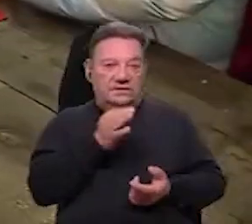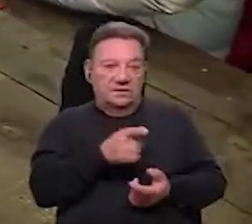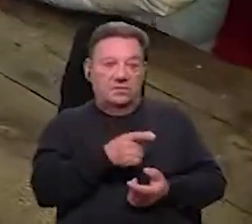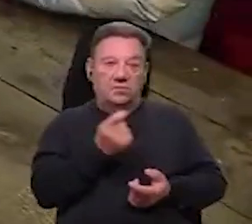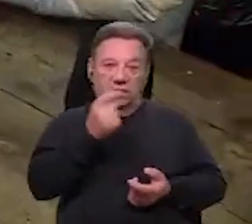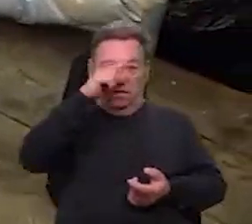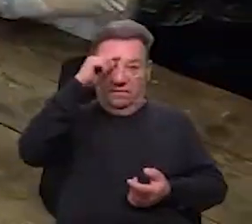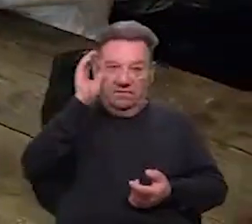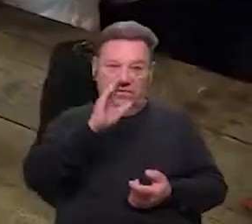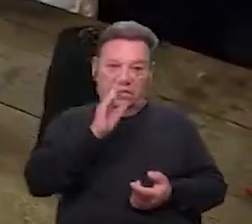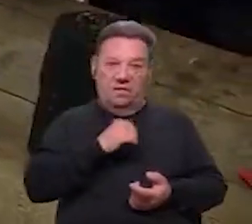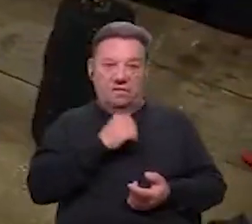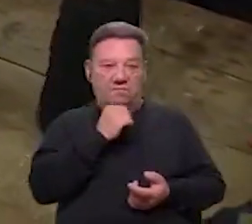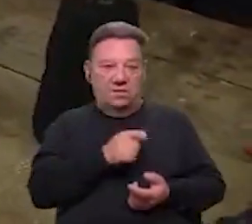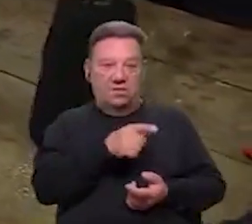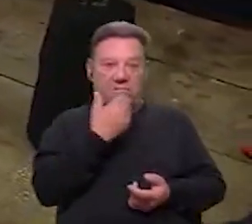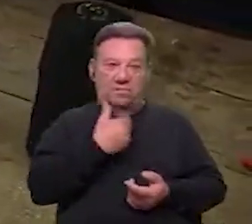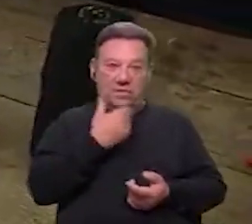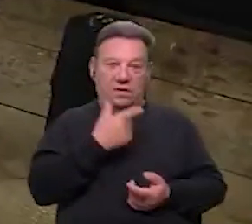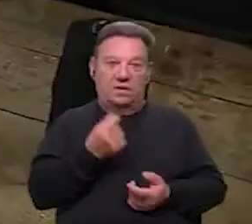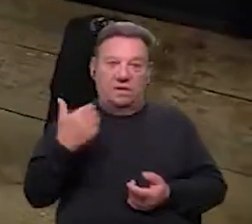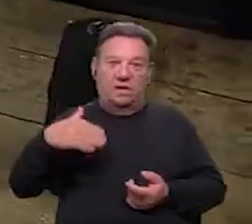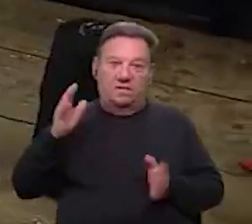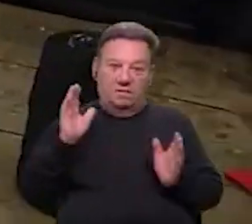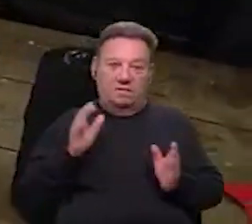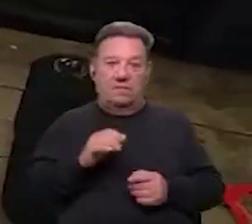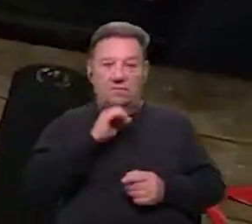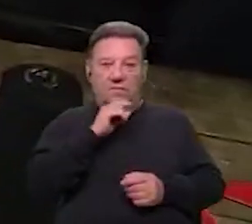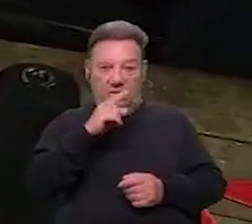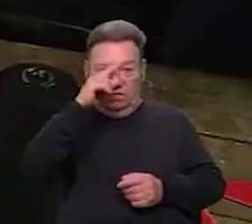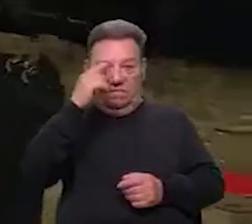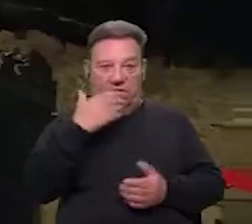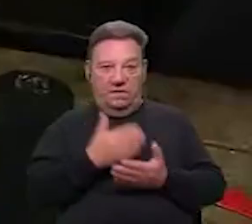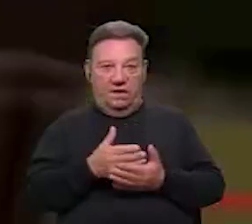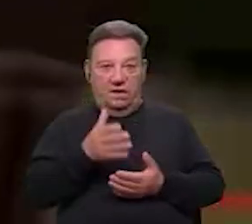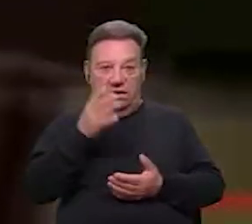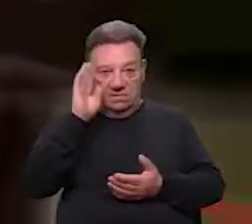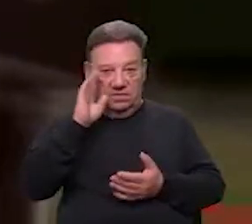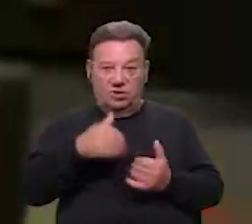bocado difícil de atender aos pedidos caros. E deve ser difícil dar conta de tudo,